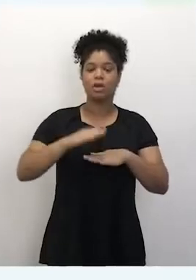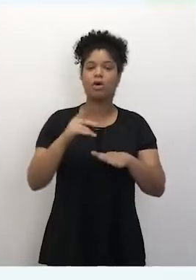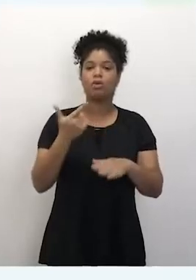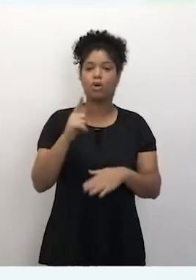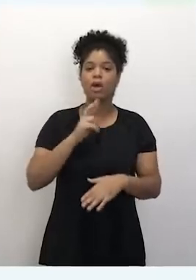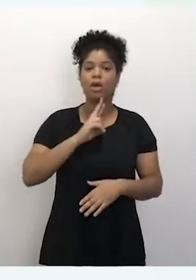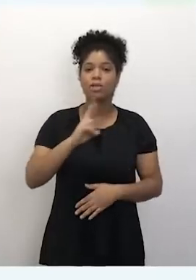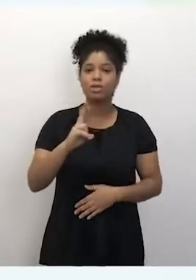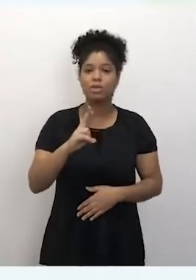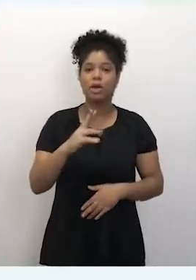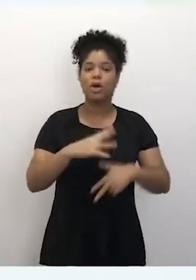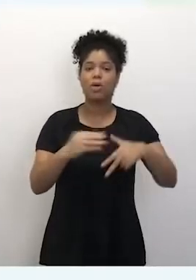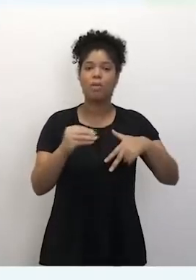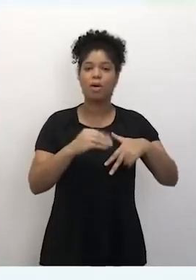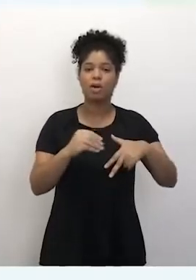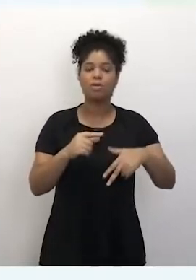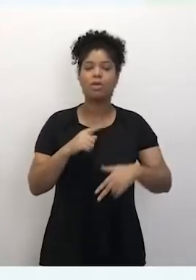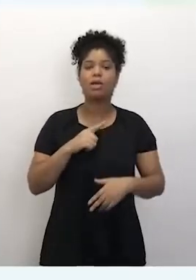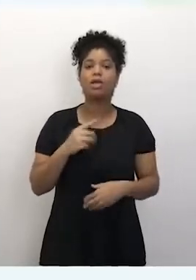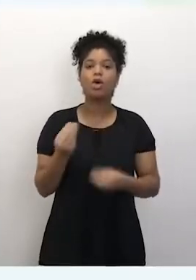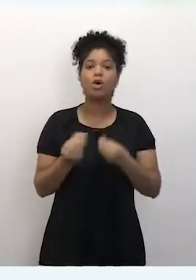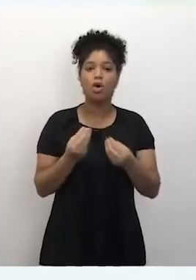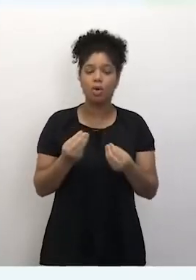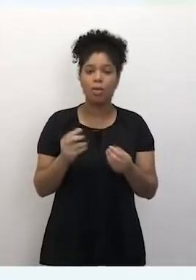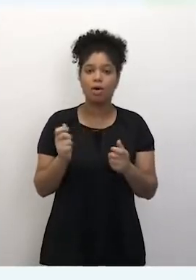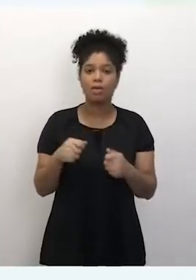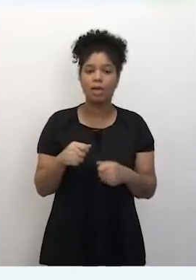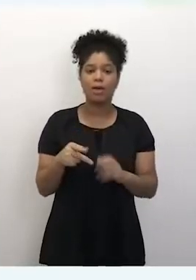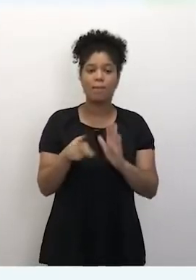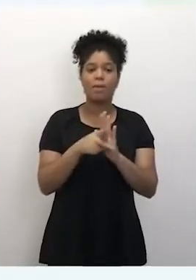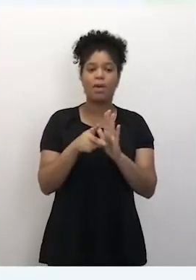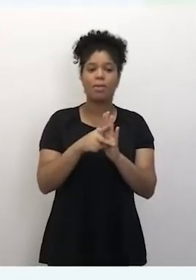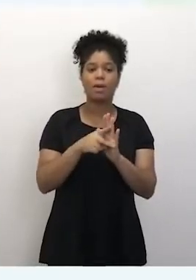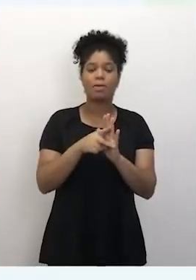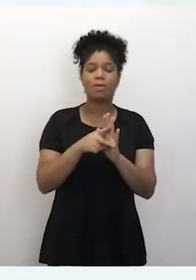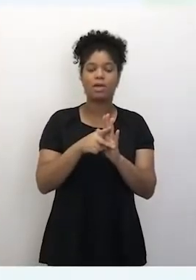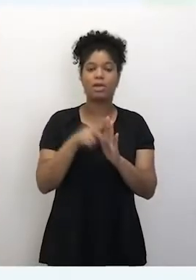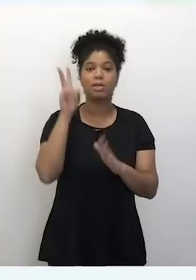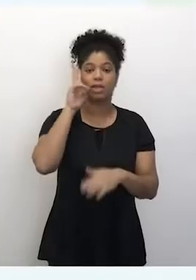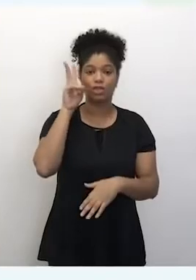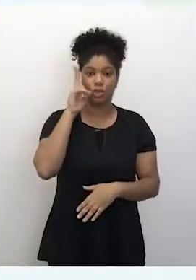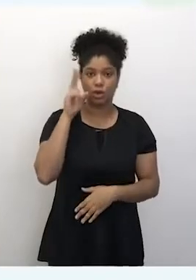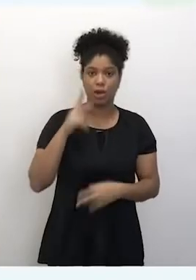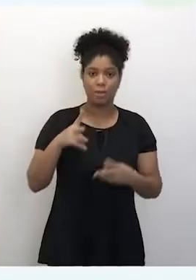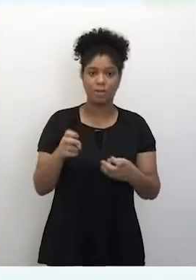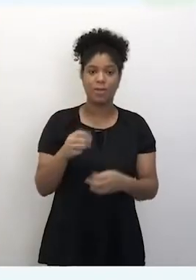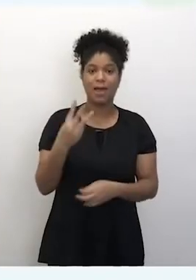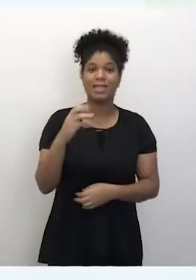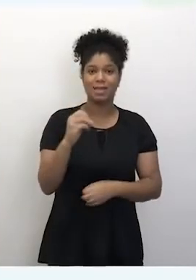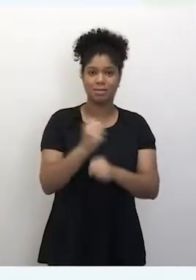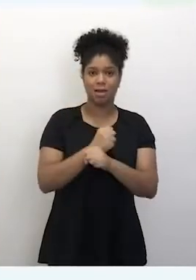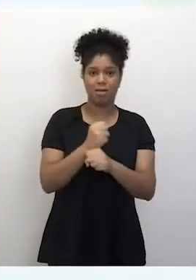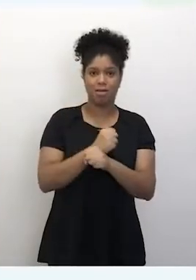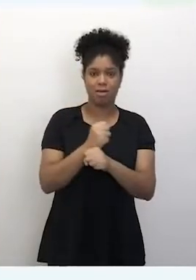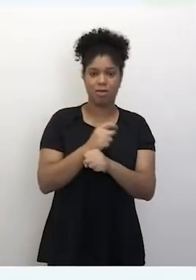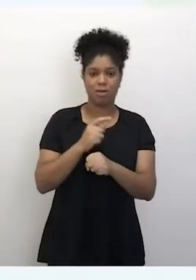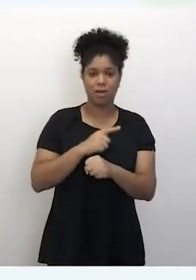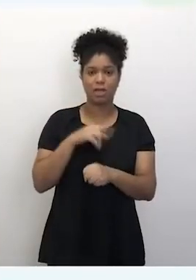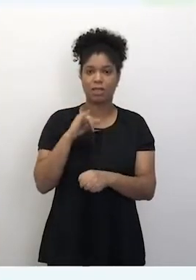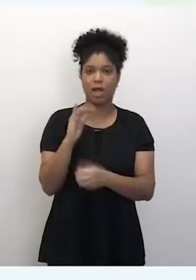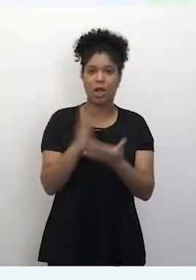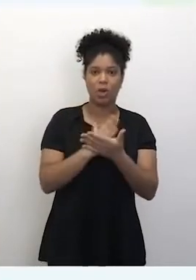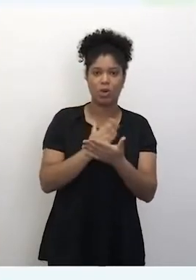dos modelos são comparados à série histórica de dados observados de mais de 30 anos, para que anomalias